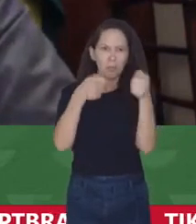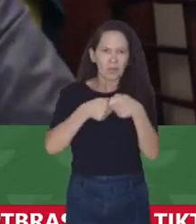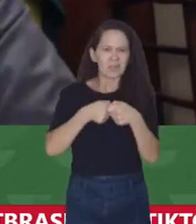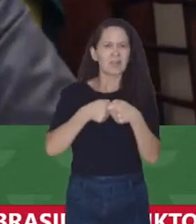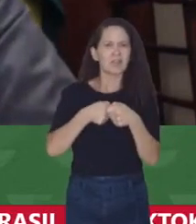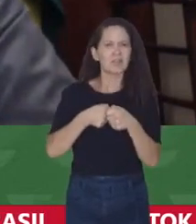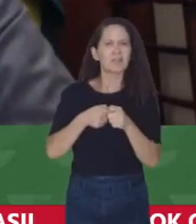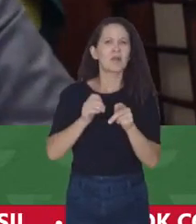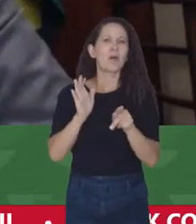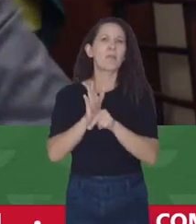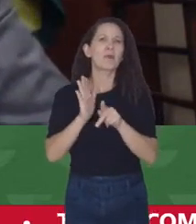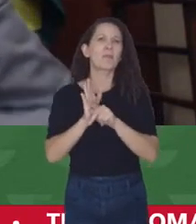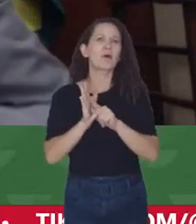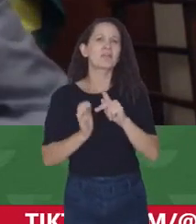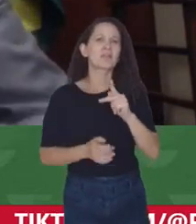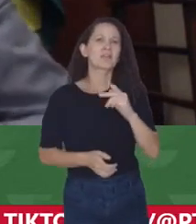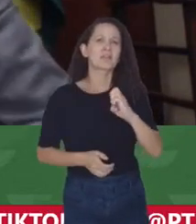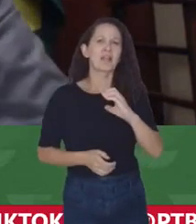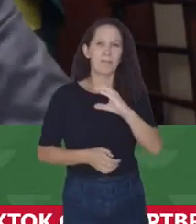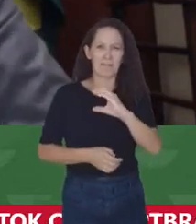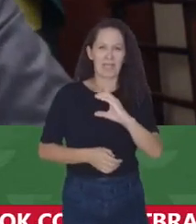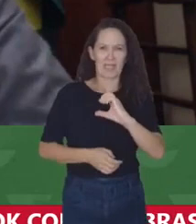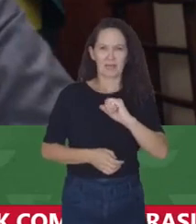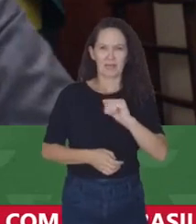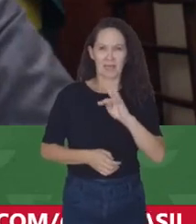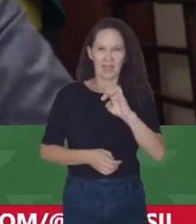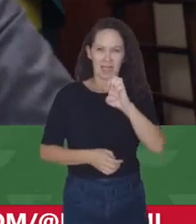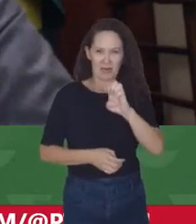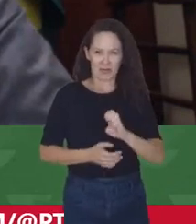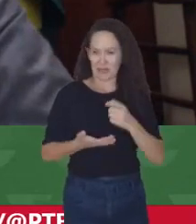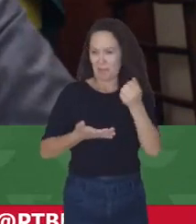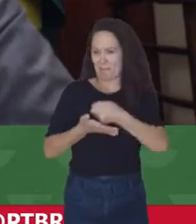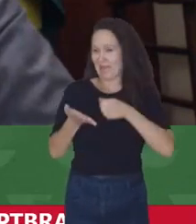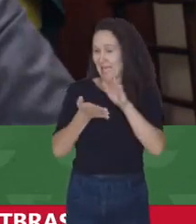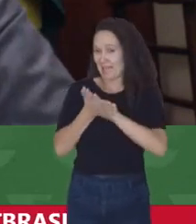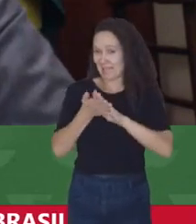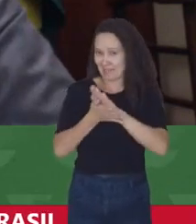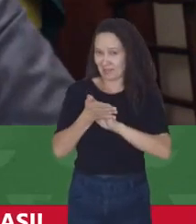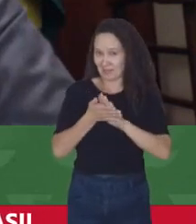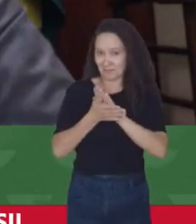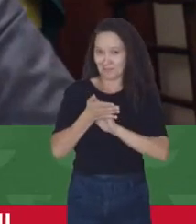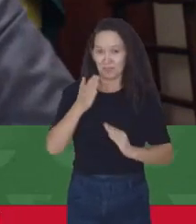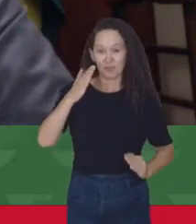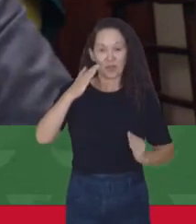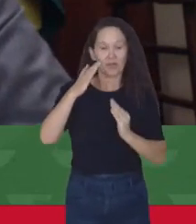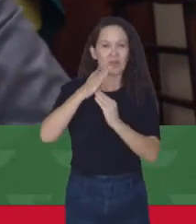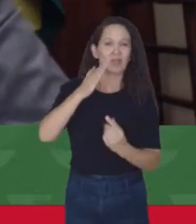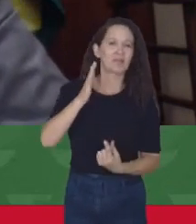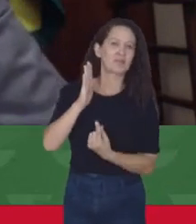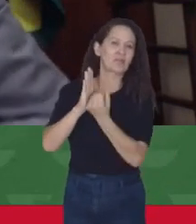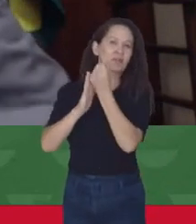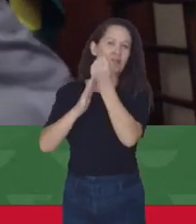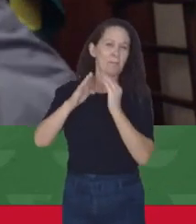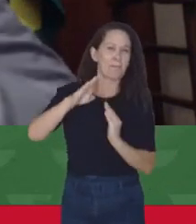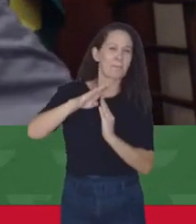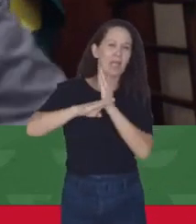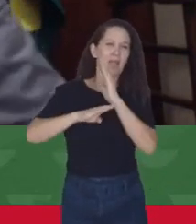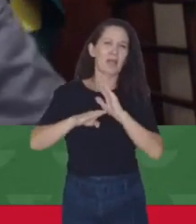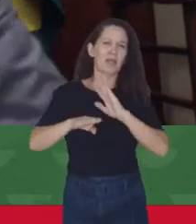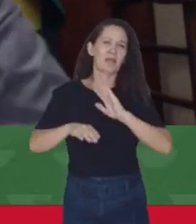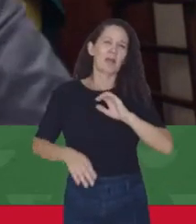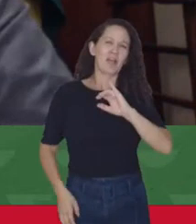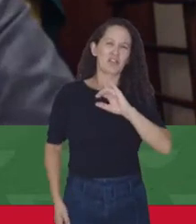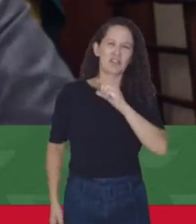PEC do calote, pela correção da política do teto de gastos, talvez quase